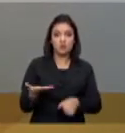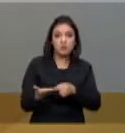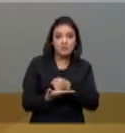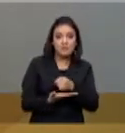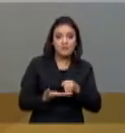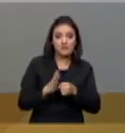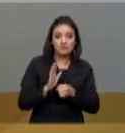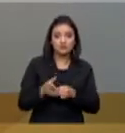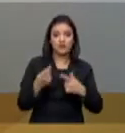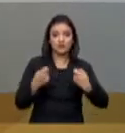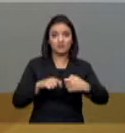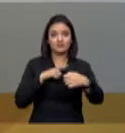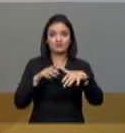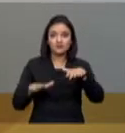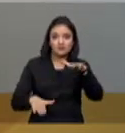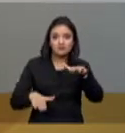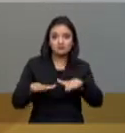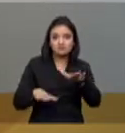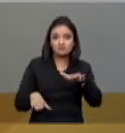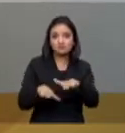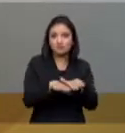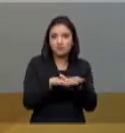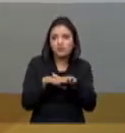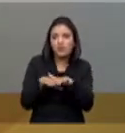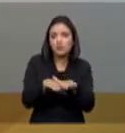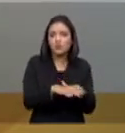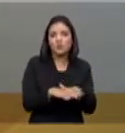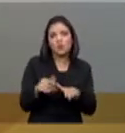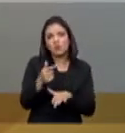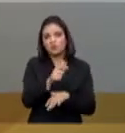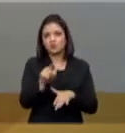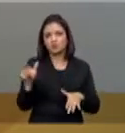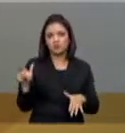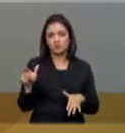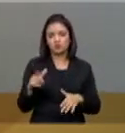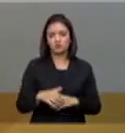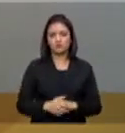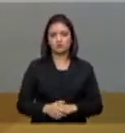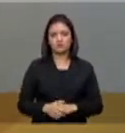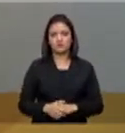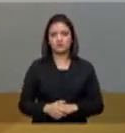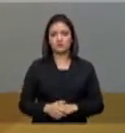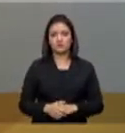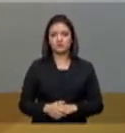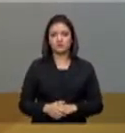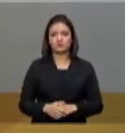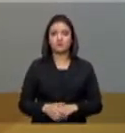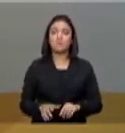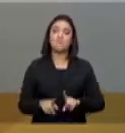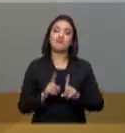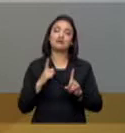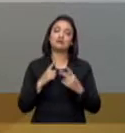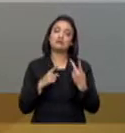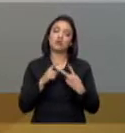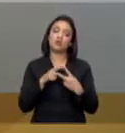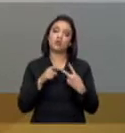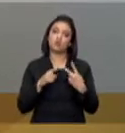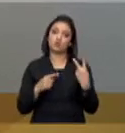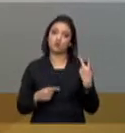adotado. Entretanto, há dois dados aqui quanto a esta alegação do arguente, que é o Procurador-Geral da